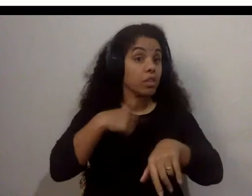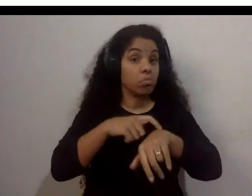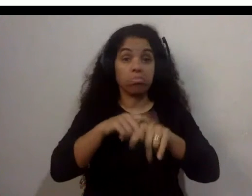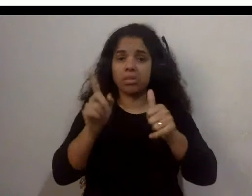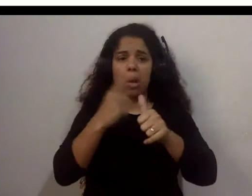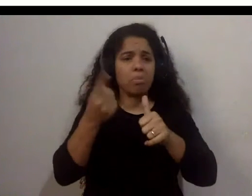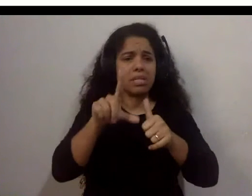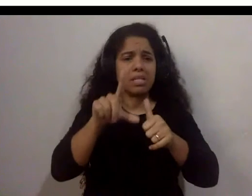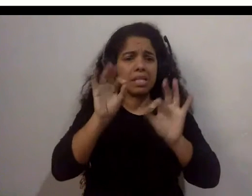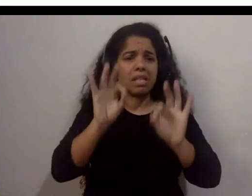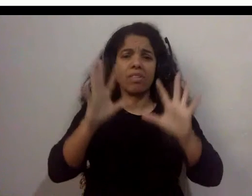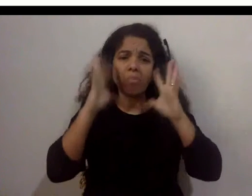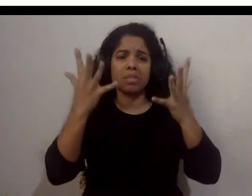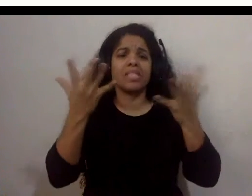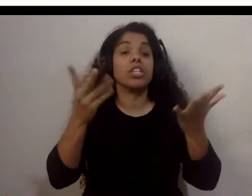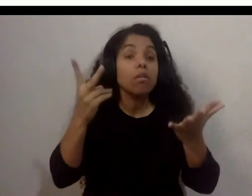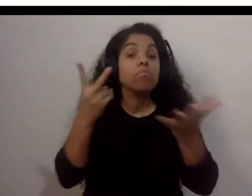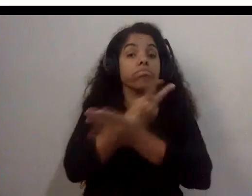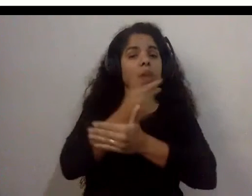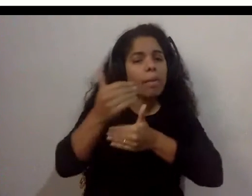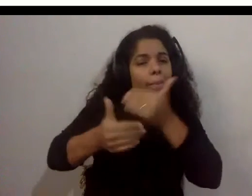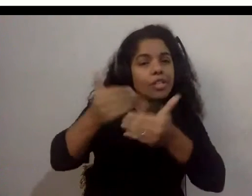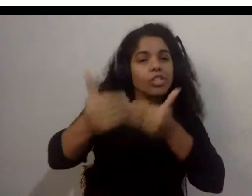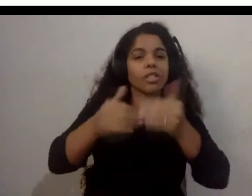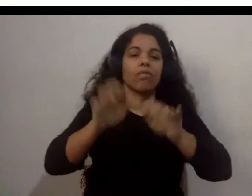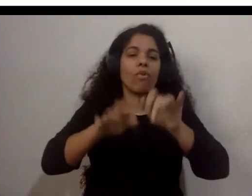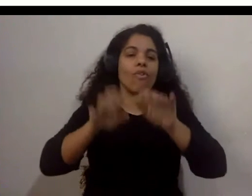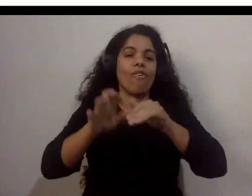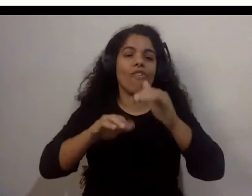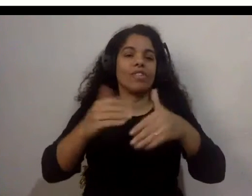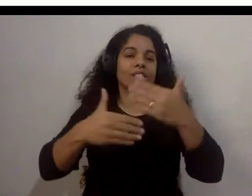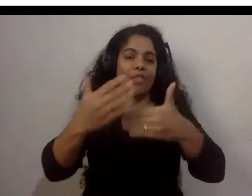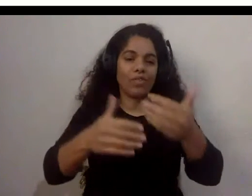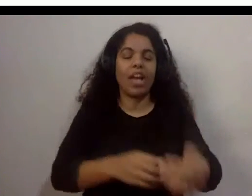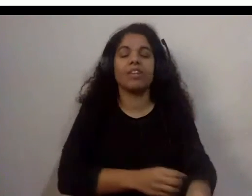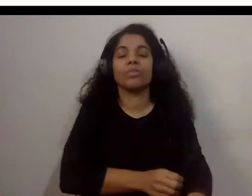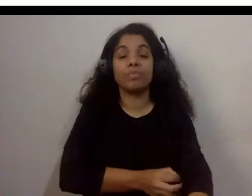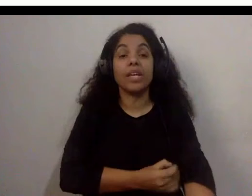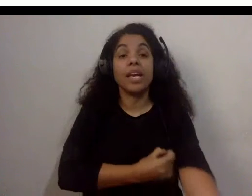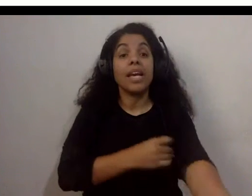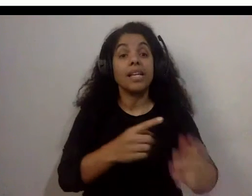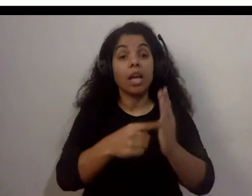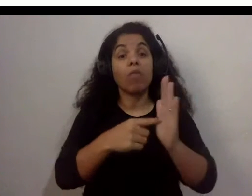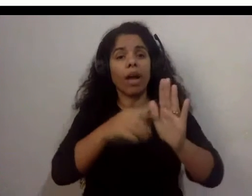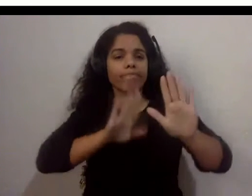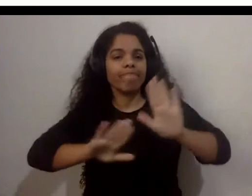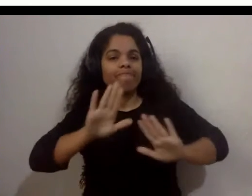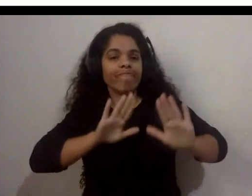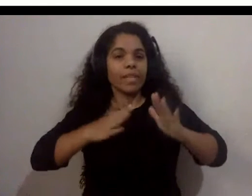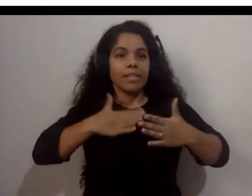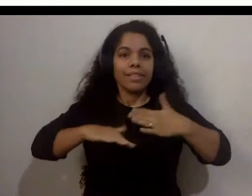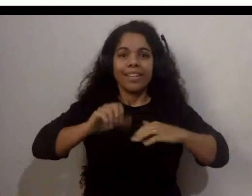definir isso, você não precisa decidir isso. Isso vai acontecer à medida que você for desenvolvendo. Então, ele vai te dando, controlando essa ansiedade de